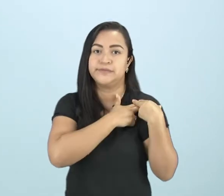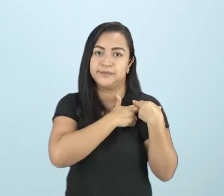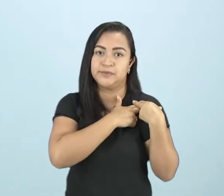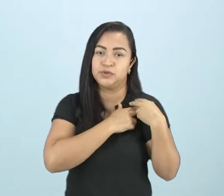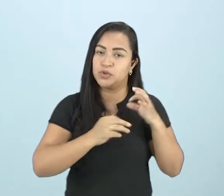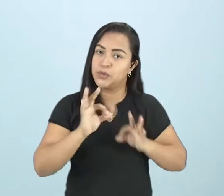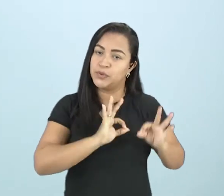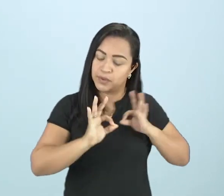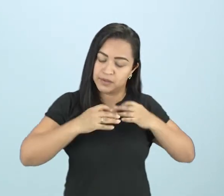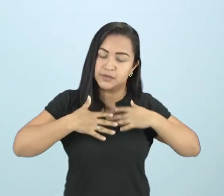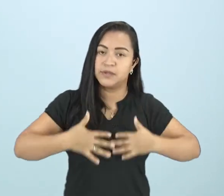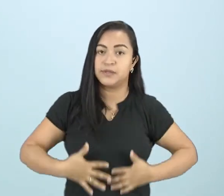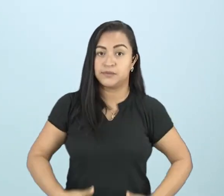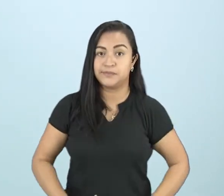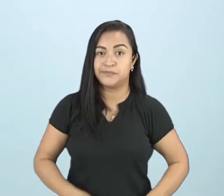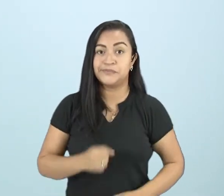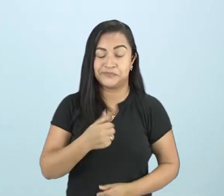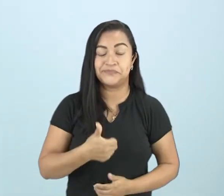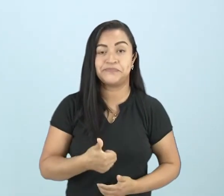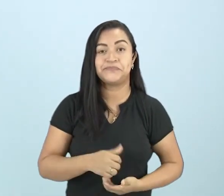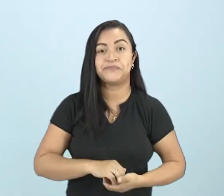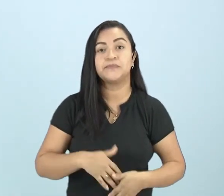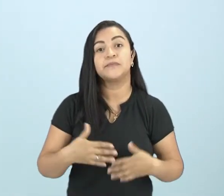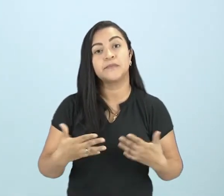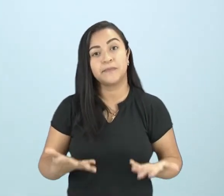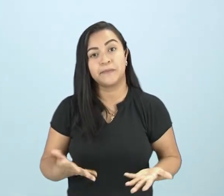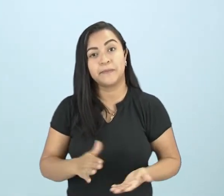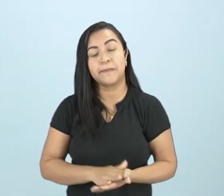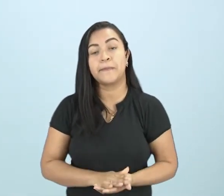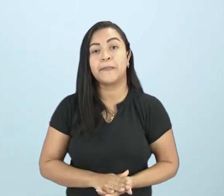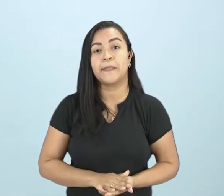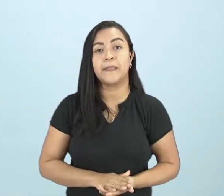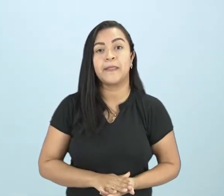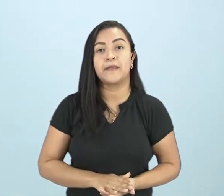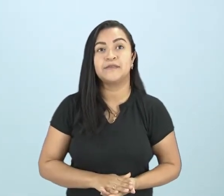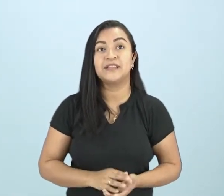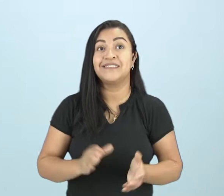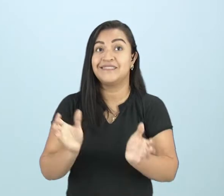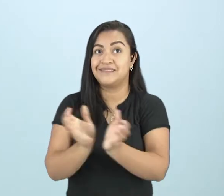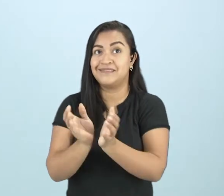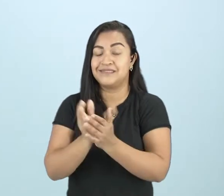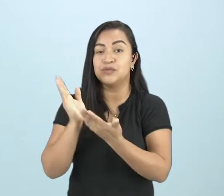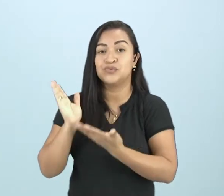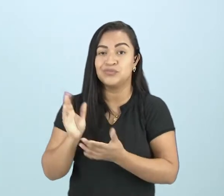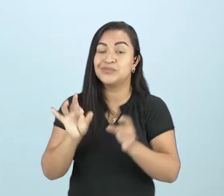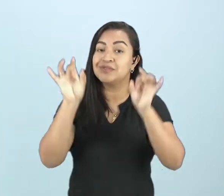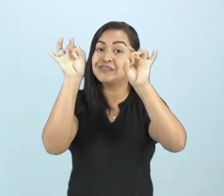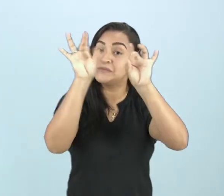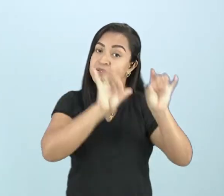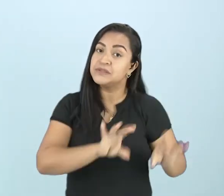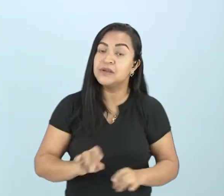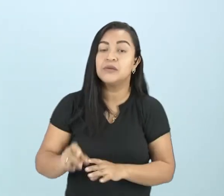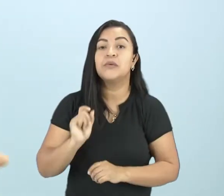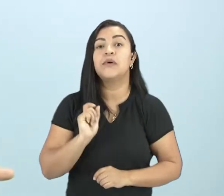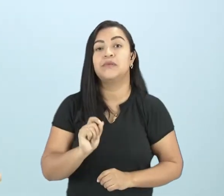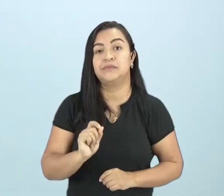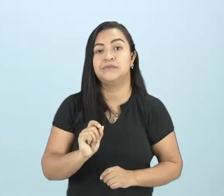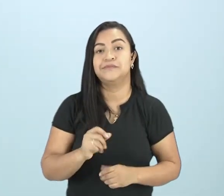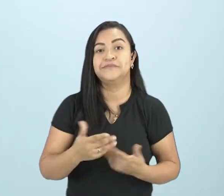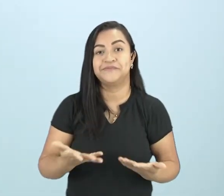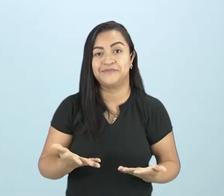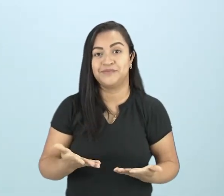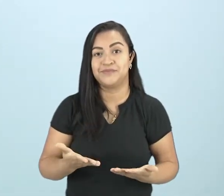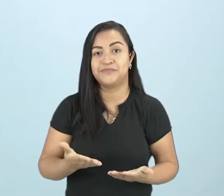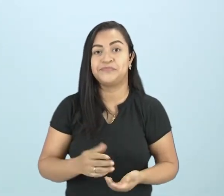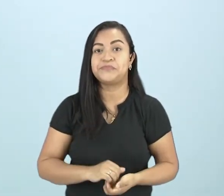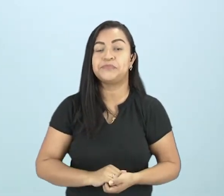nosso organismo. Tudo bem? Então, nesse caso, nós vamos trabalhar, em especial, como eu já dei o spoiler no